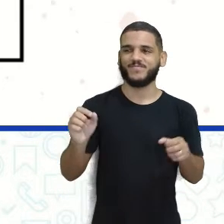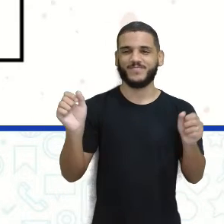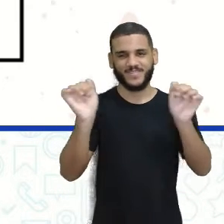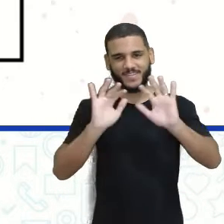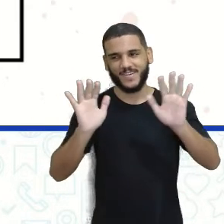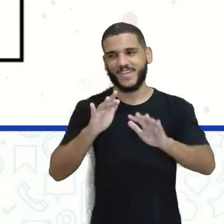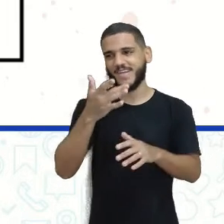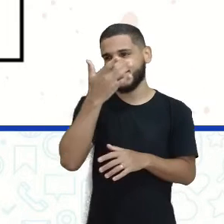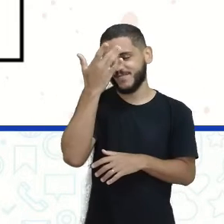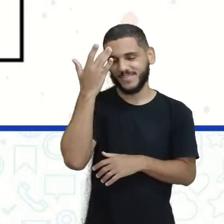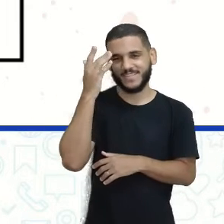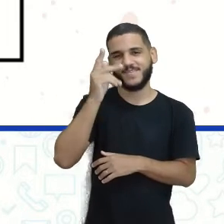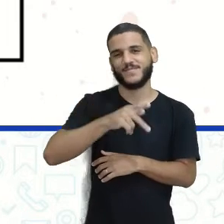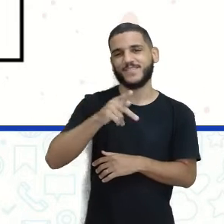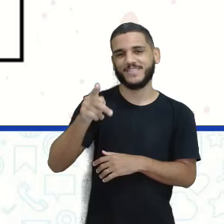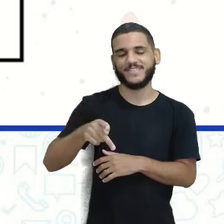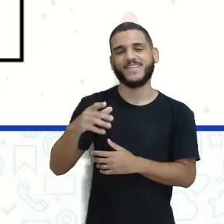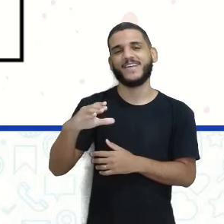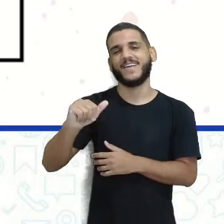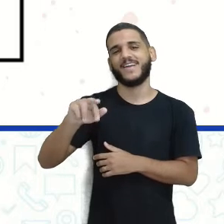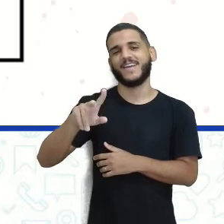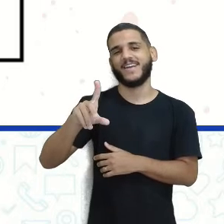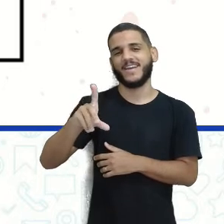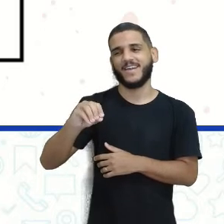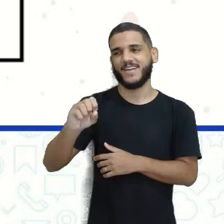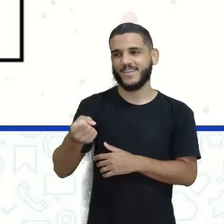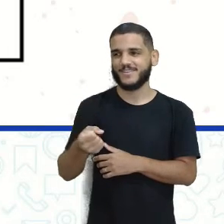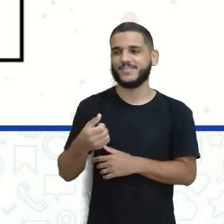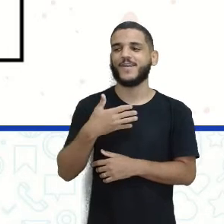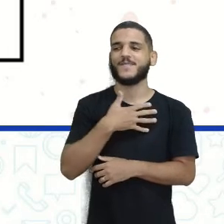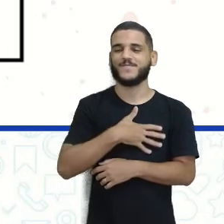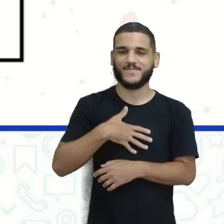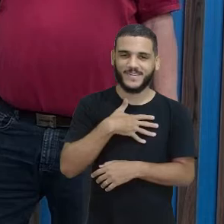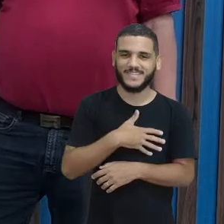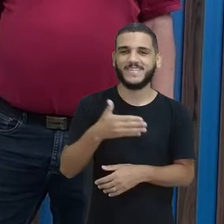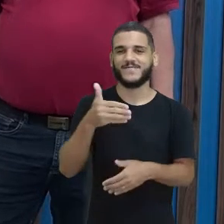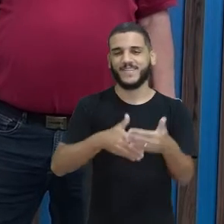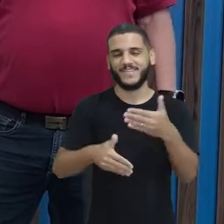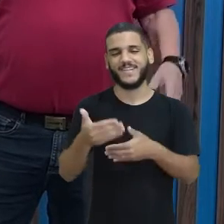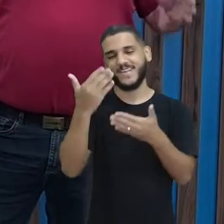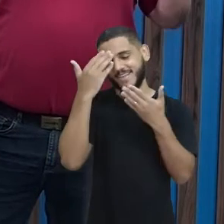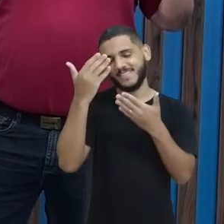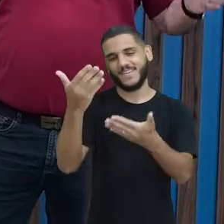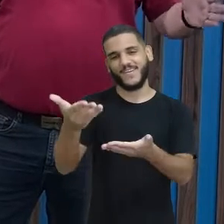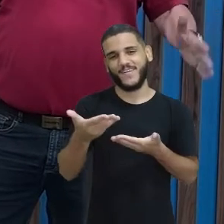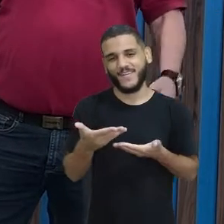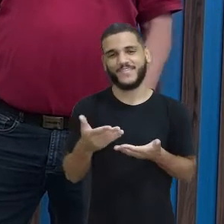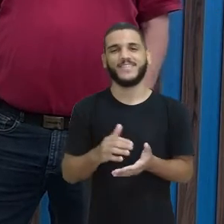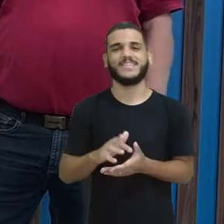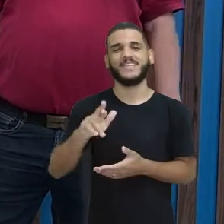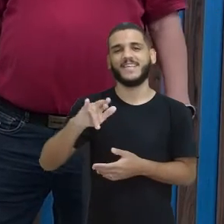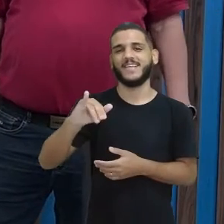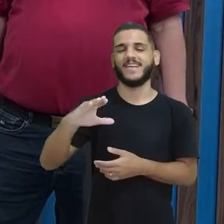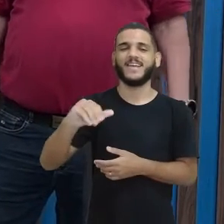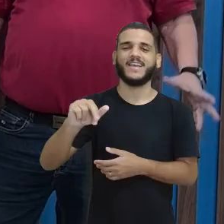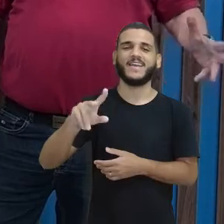pessoal. Tá certo? Aqui é o professor Carlos Bravo. É um prazer muito grande estar aqui com vocês. Agradecer o convite de Ricardinho, tá certo? O convite da prefeitura para a gente estar aqui